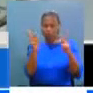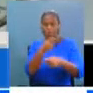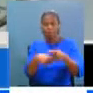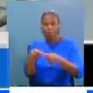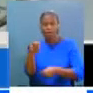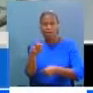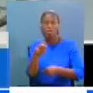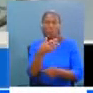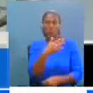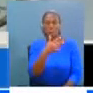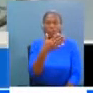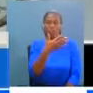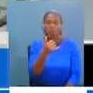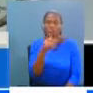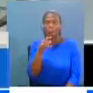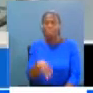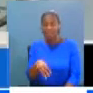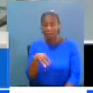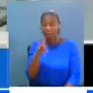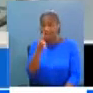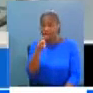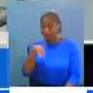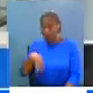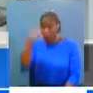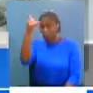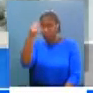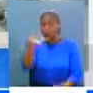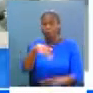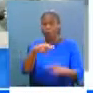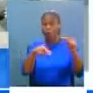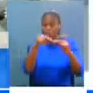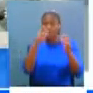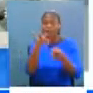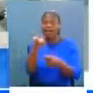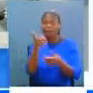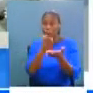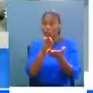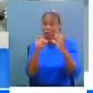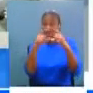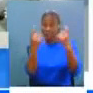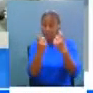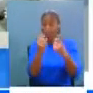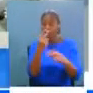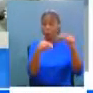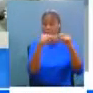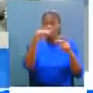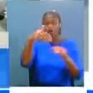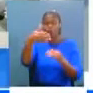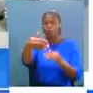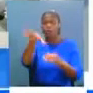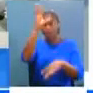da venda dos cerca de 12 mil metros quadrados onde está construída aquela escola secundária para a construção da